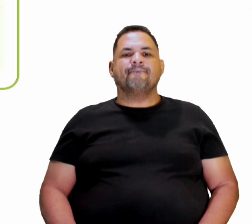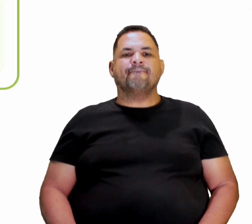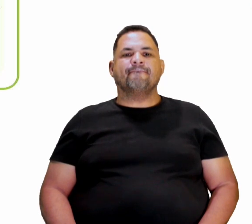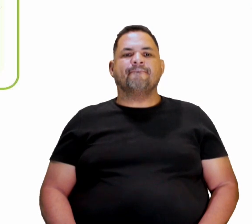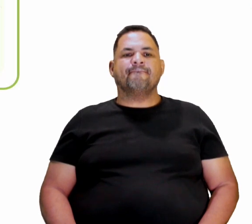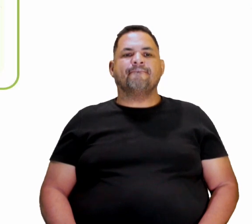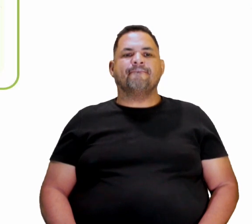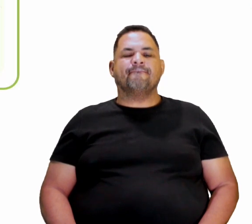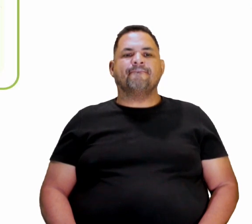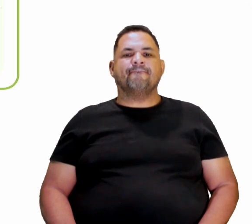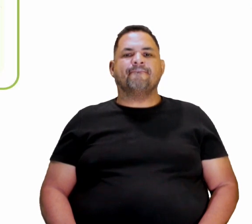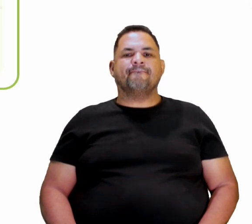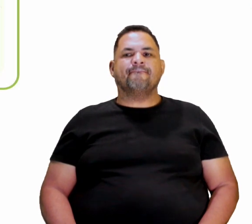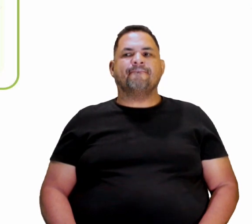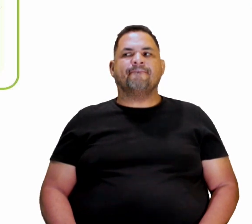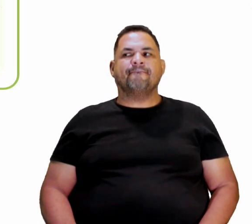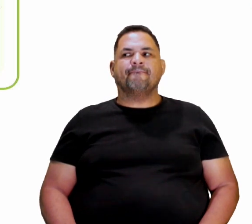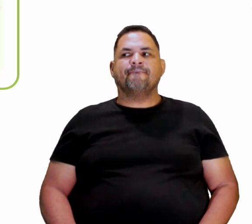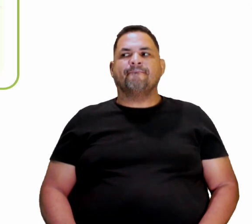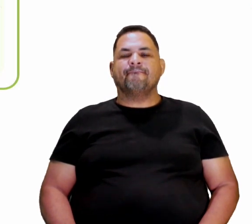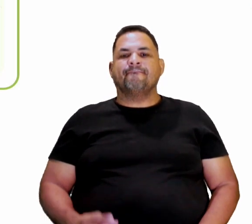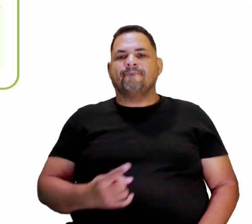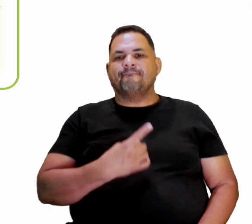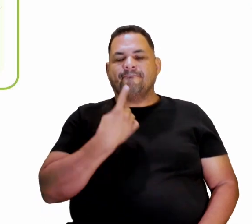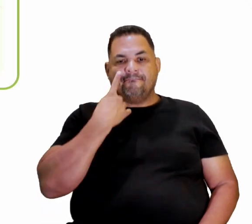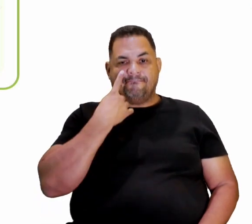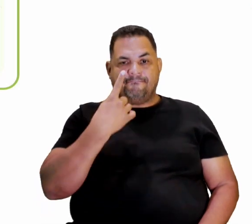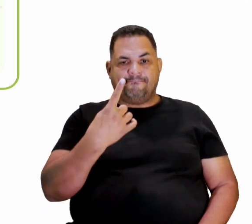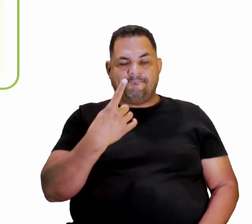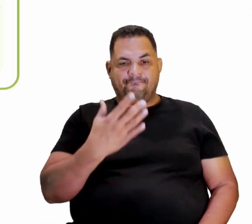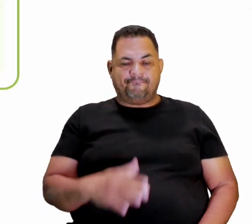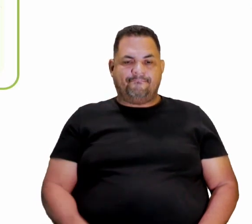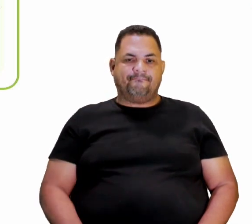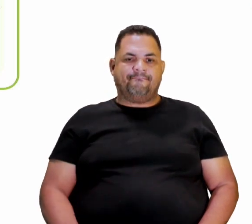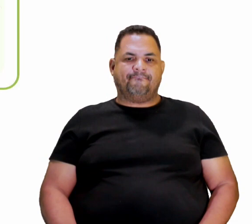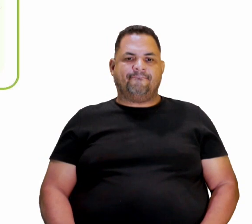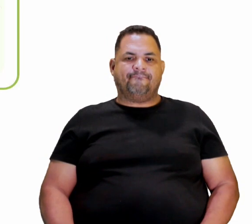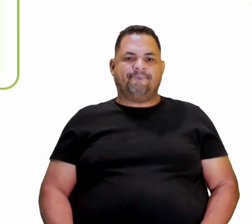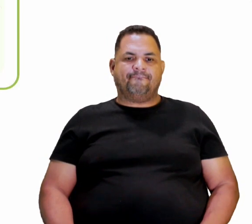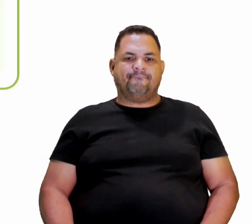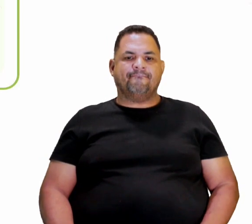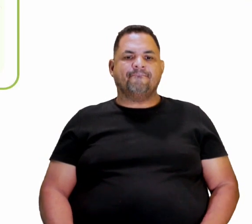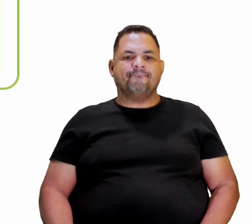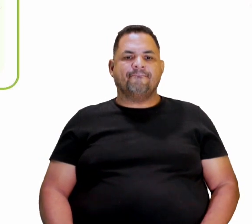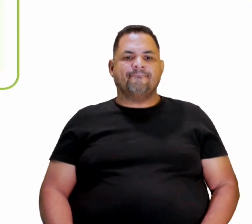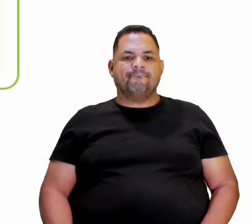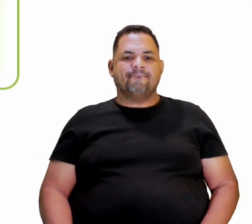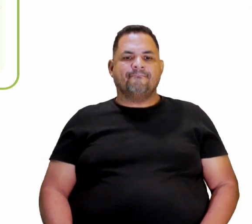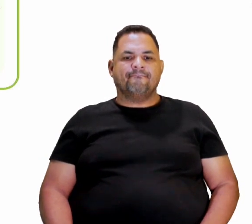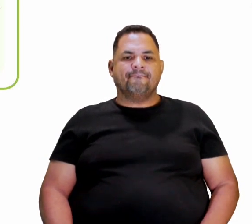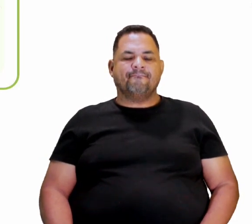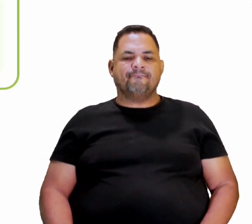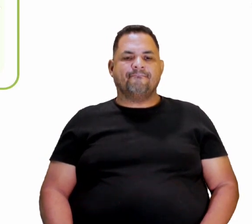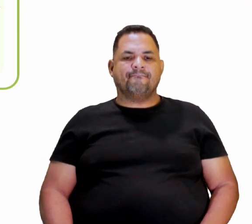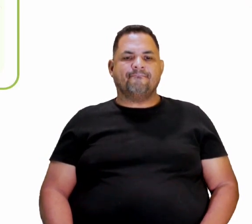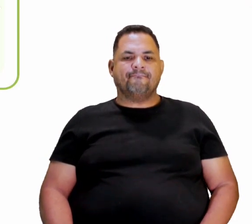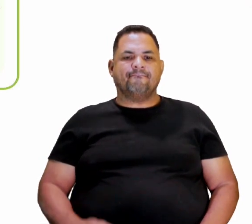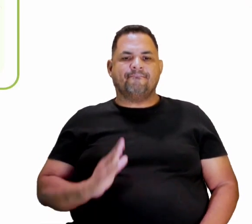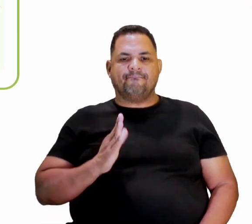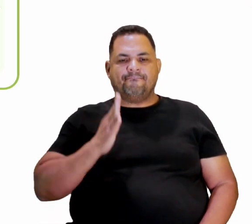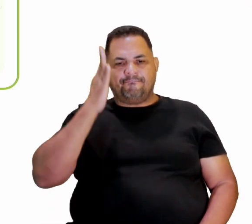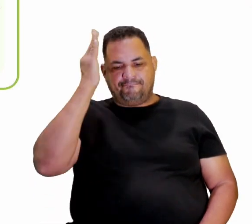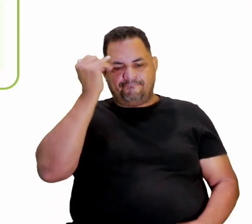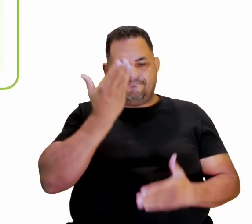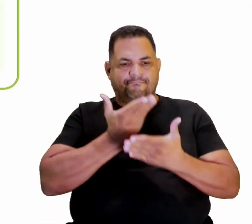frequência. Então, olha só, a gente viu essa questão do always, usually, often, sometimes, never. Tenho certeza que todo mundo já sabe